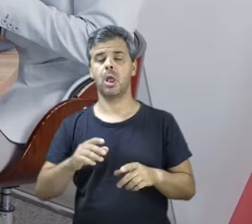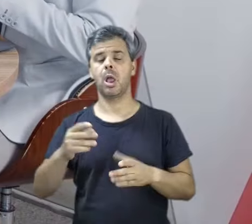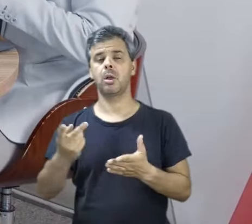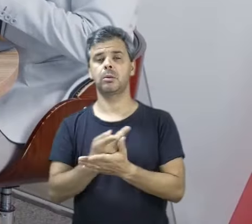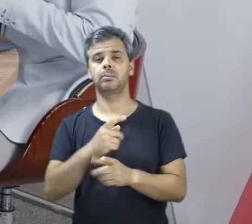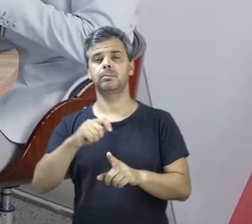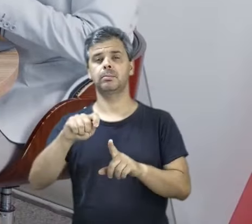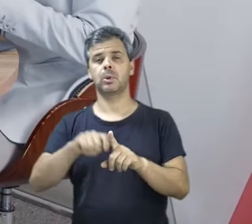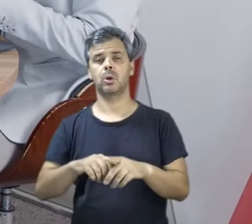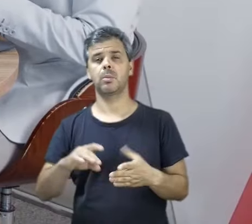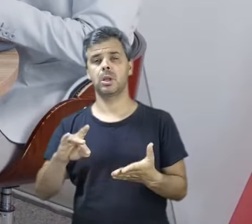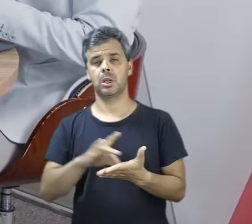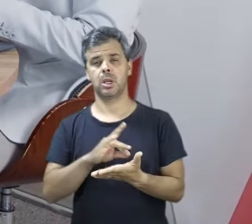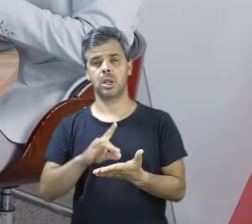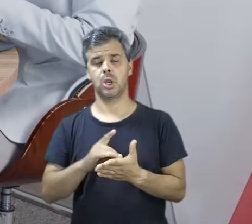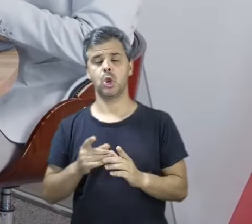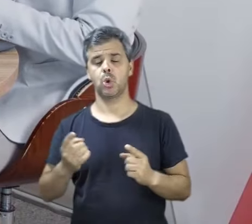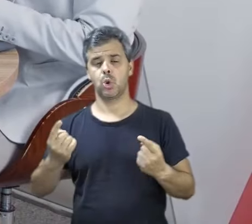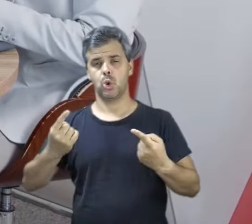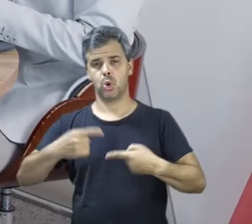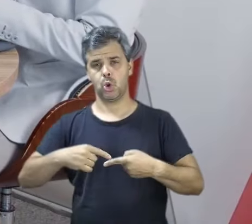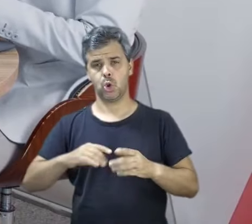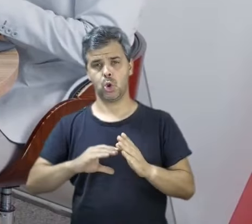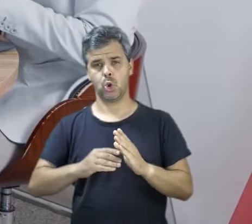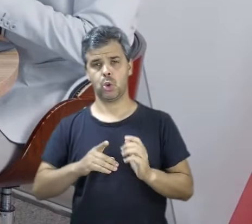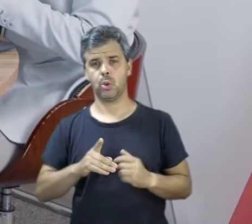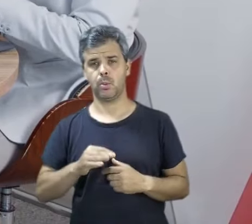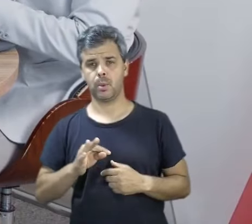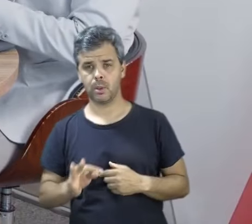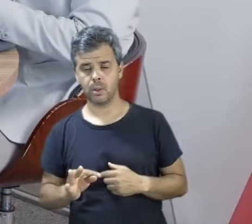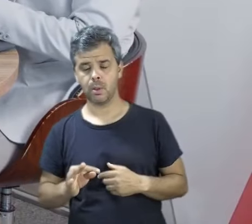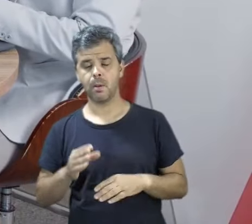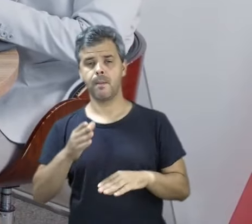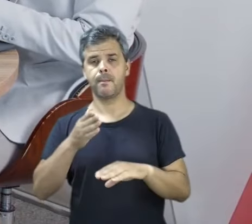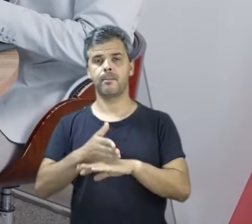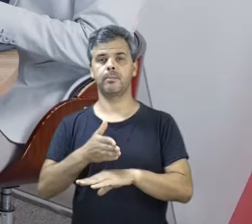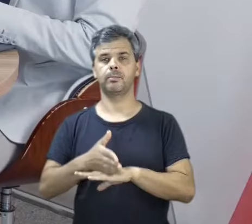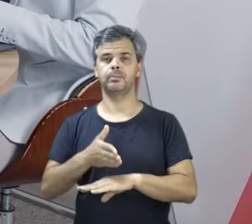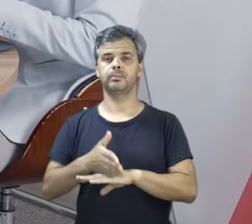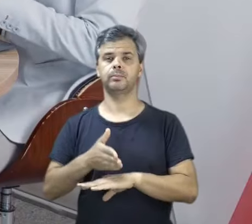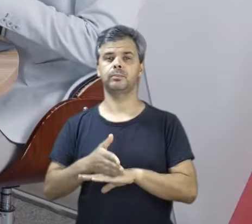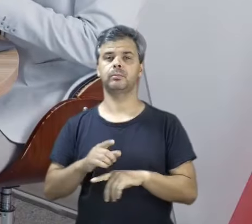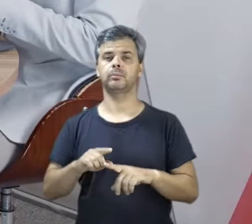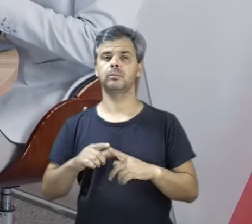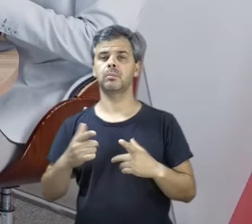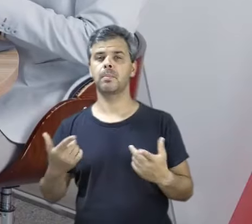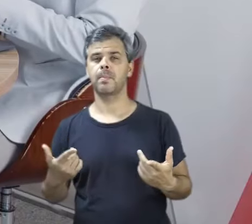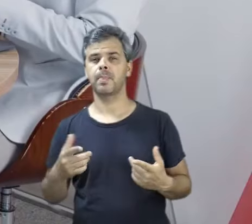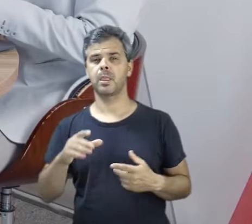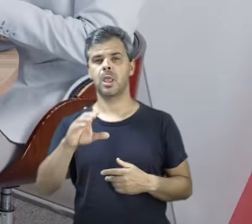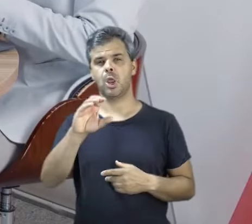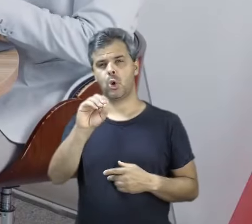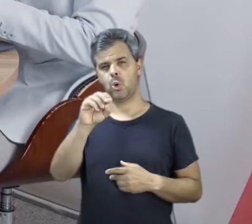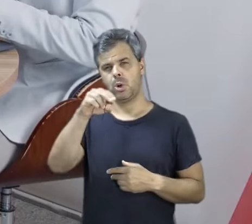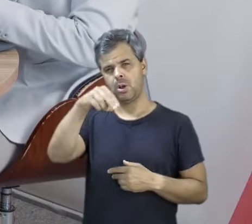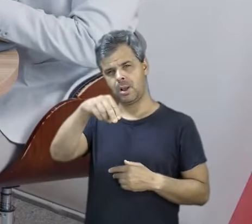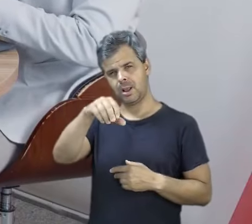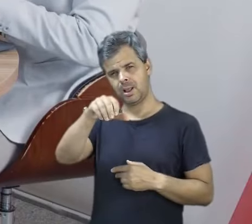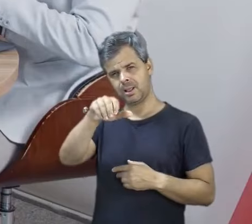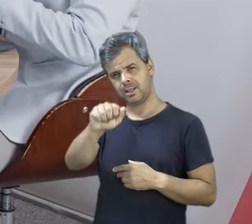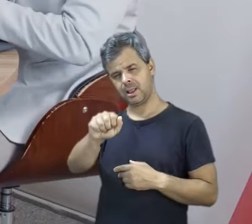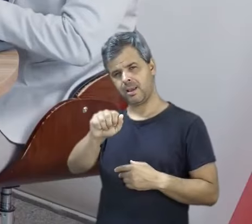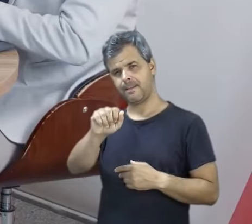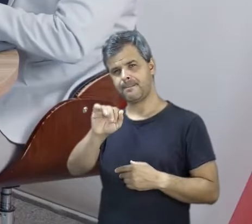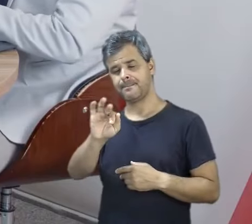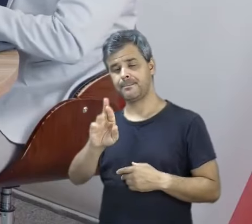Como é que a Secretaria de Combate ao Racismo do PT participou? A sigla é CONAPI, né?